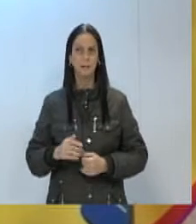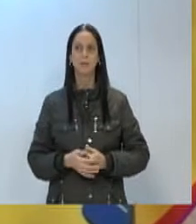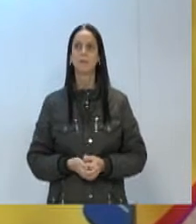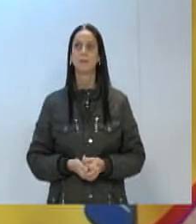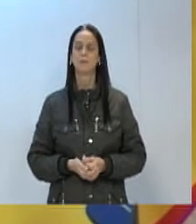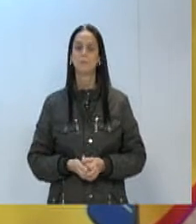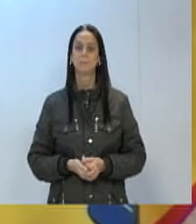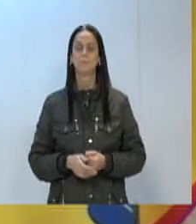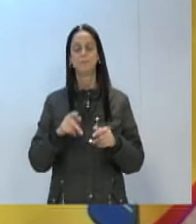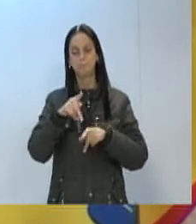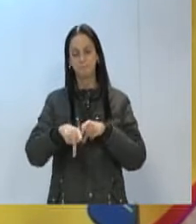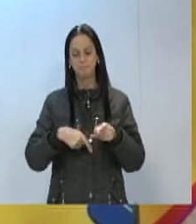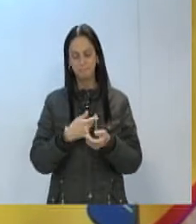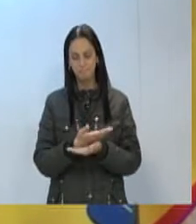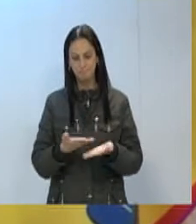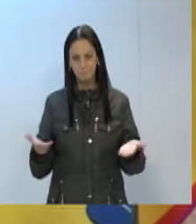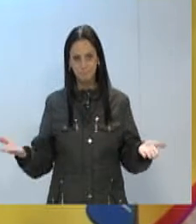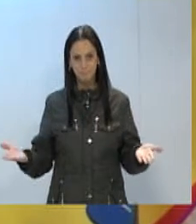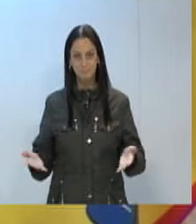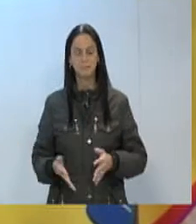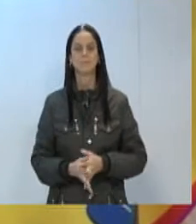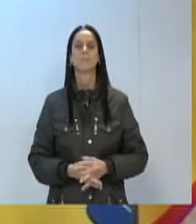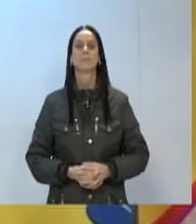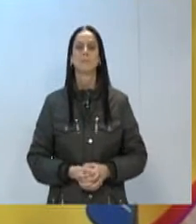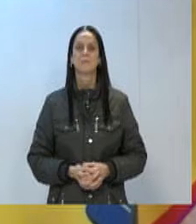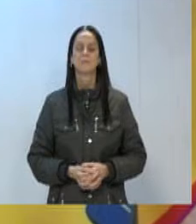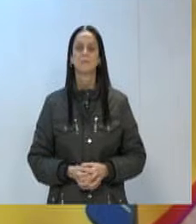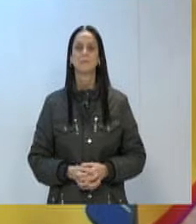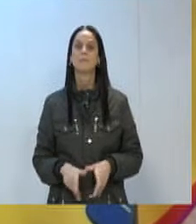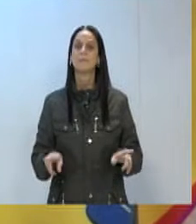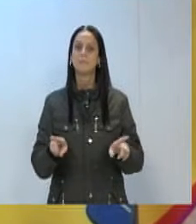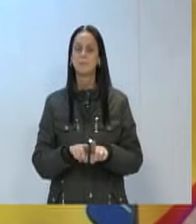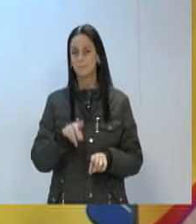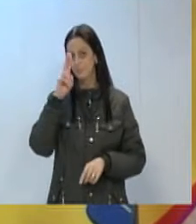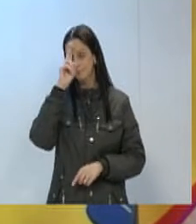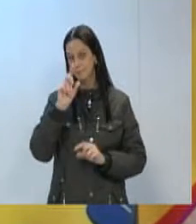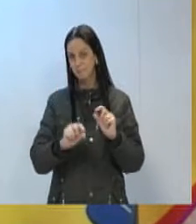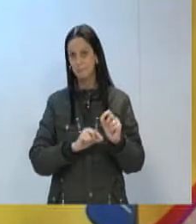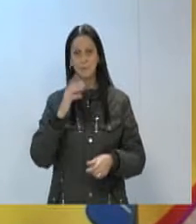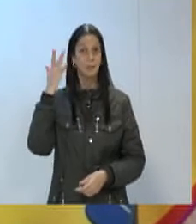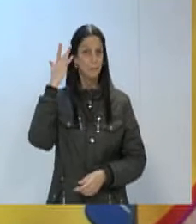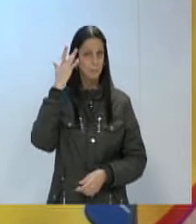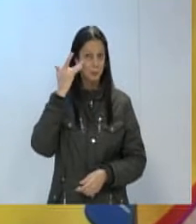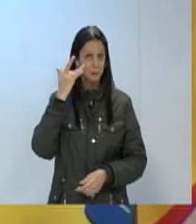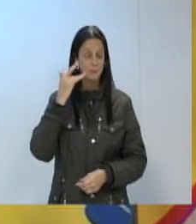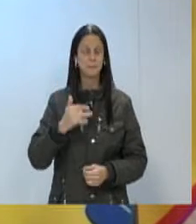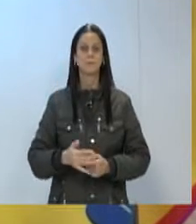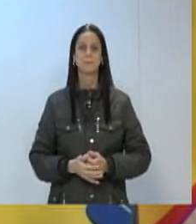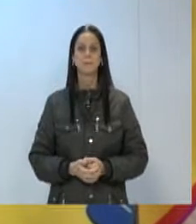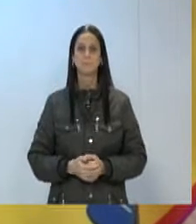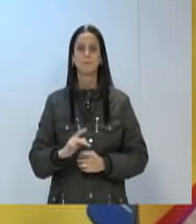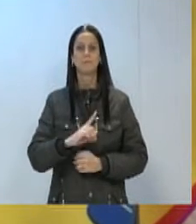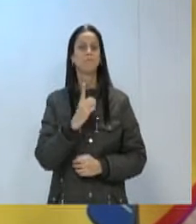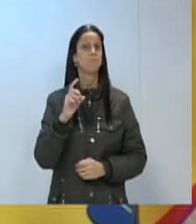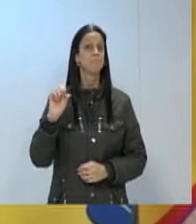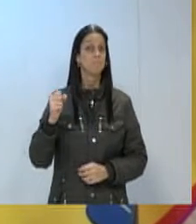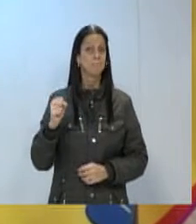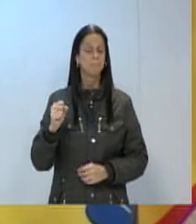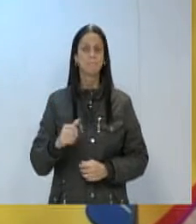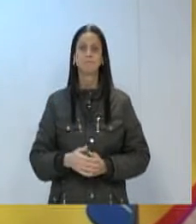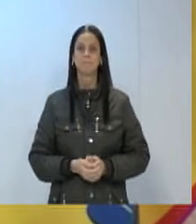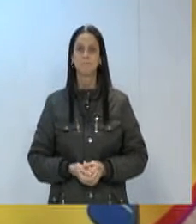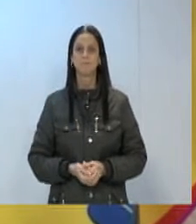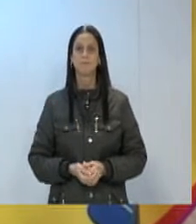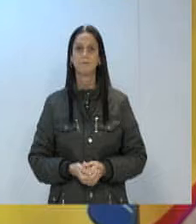para a população também Lembrando que amanhã Bom dia 18